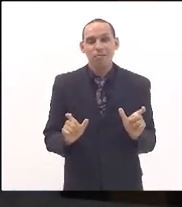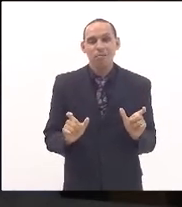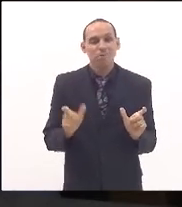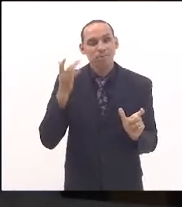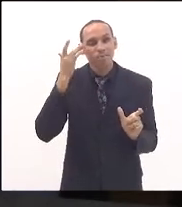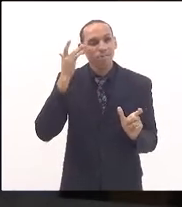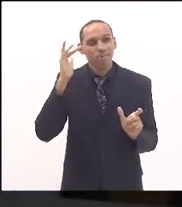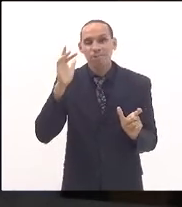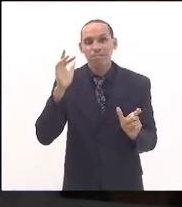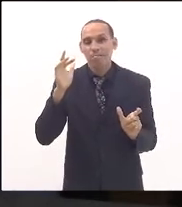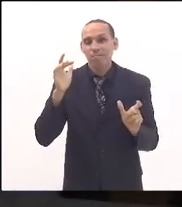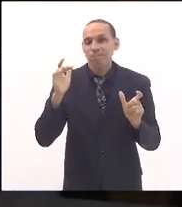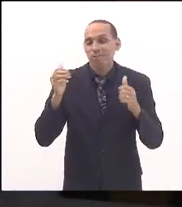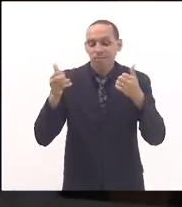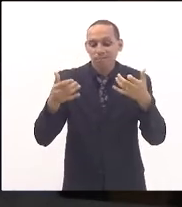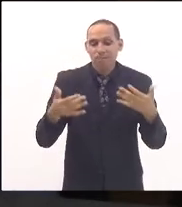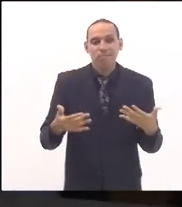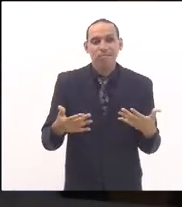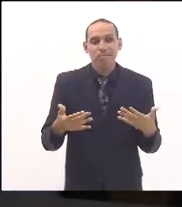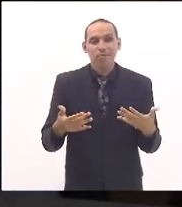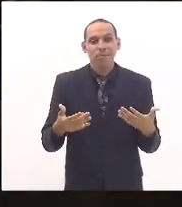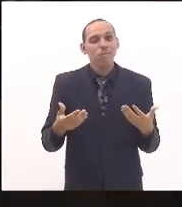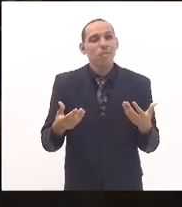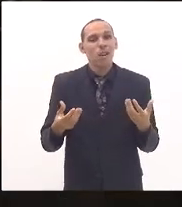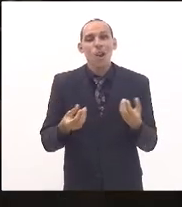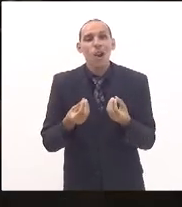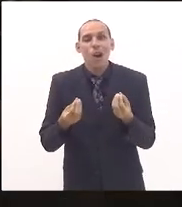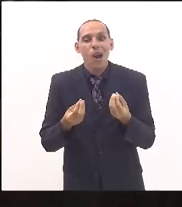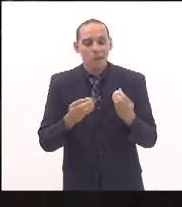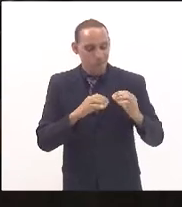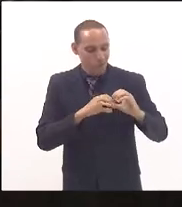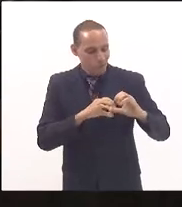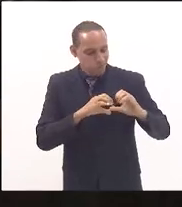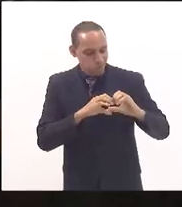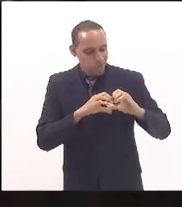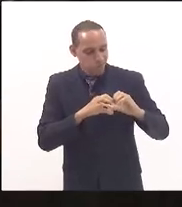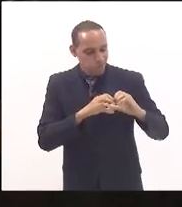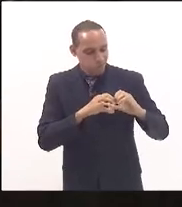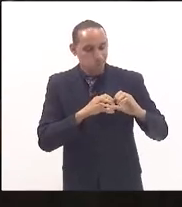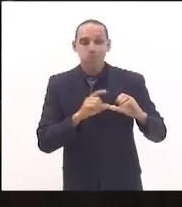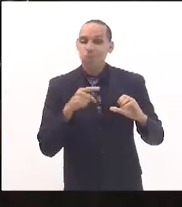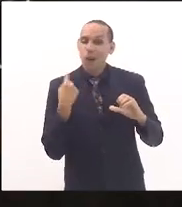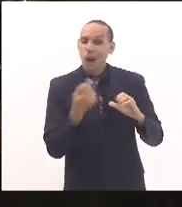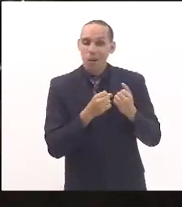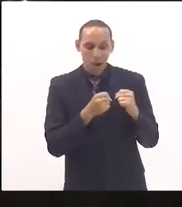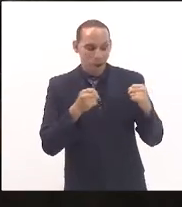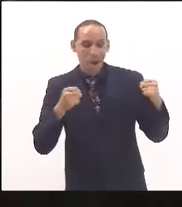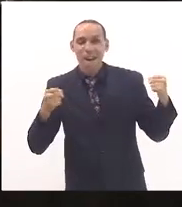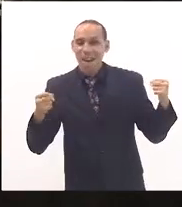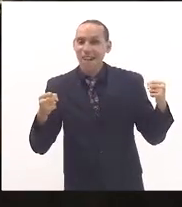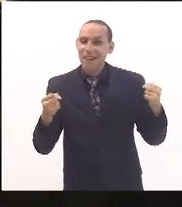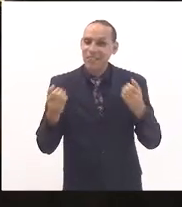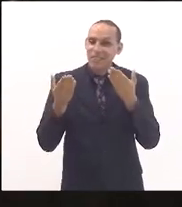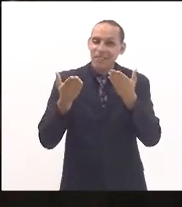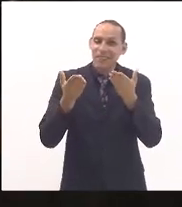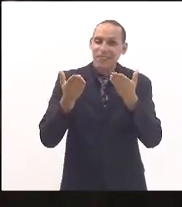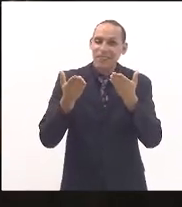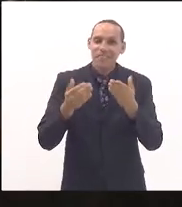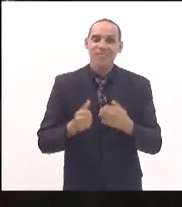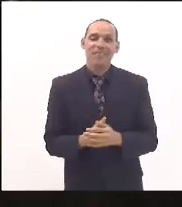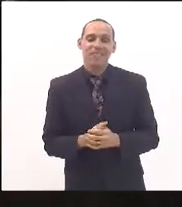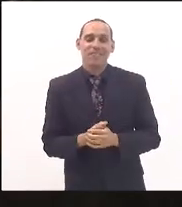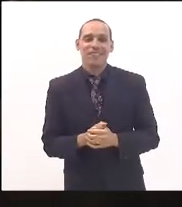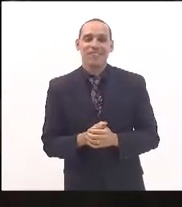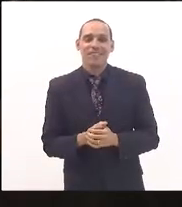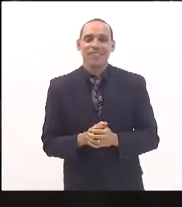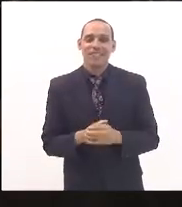não sei dizer como é grande o nosso amor por